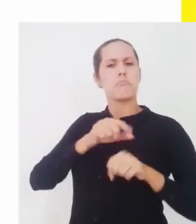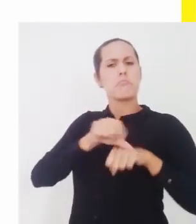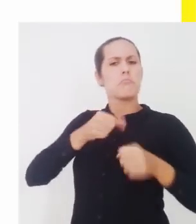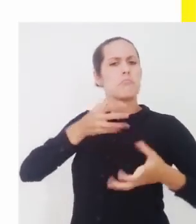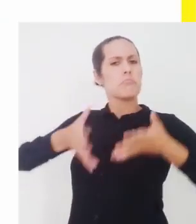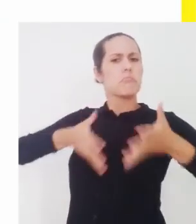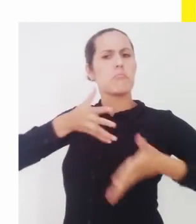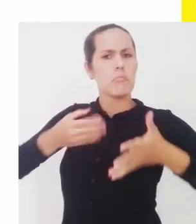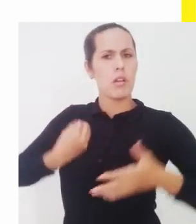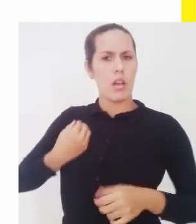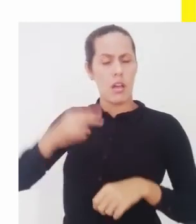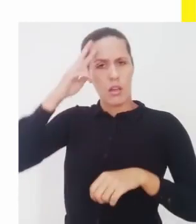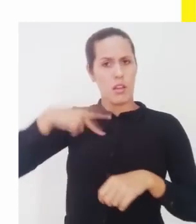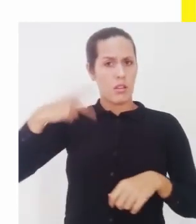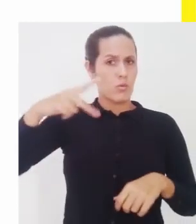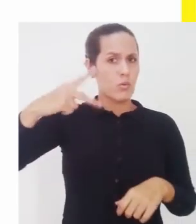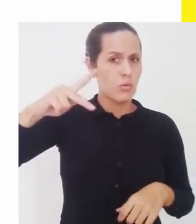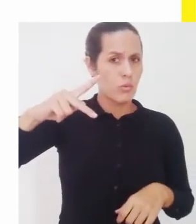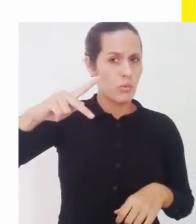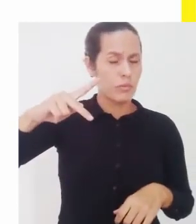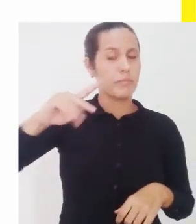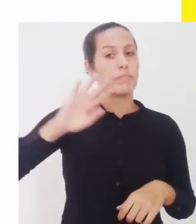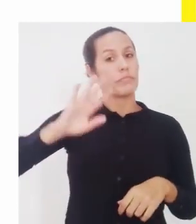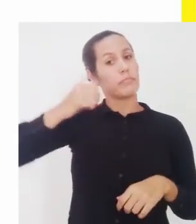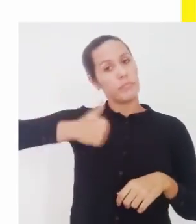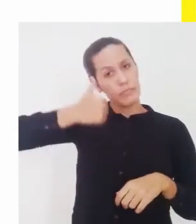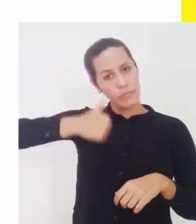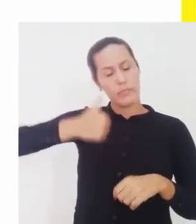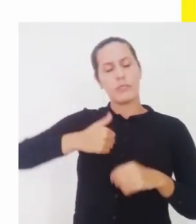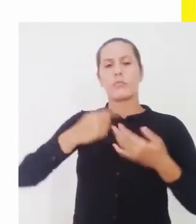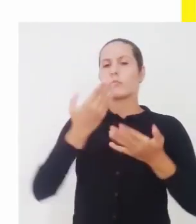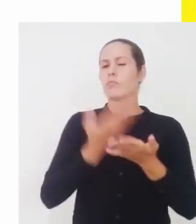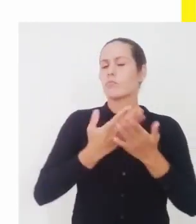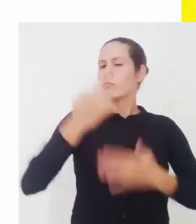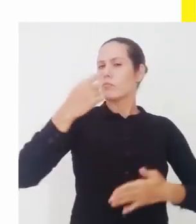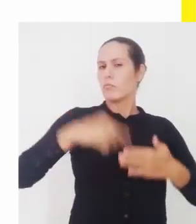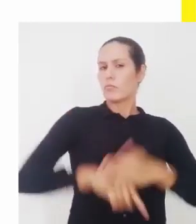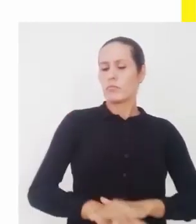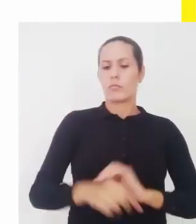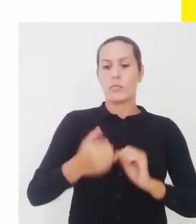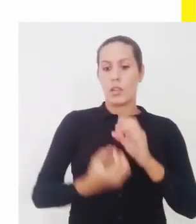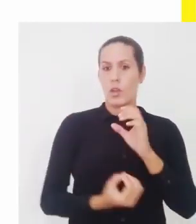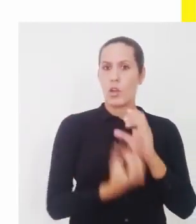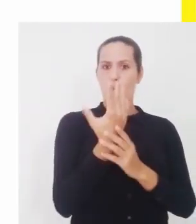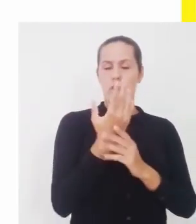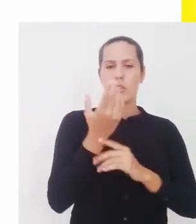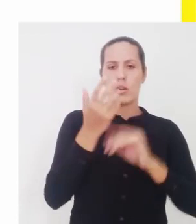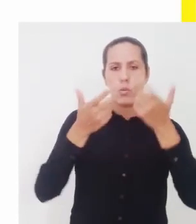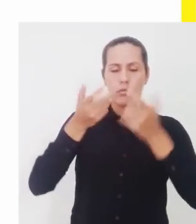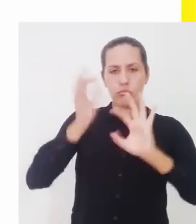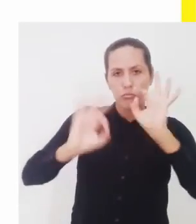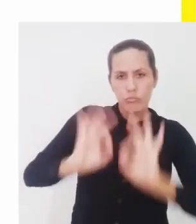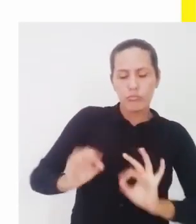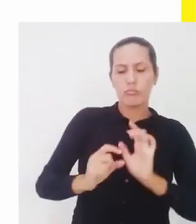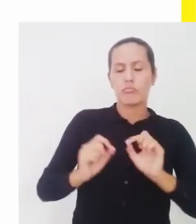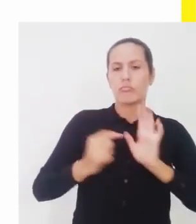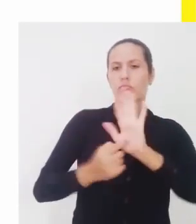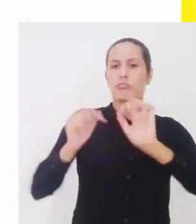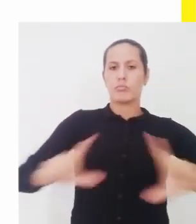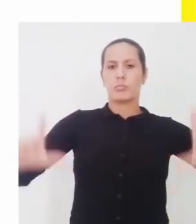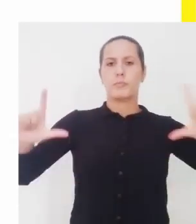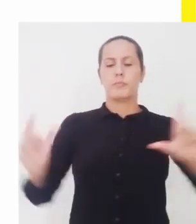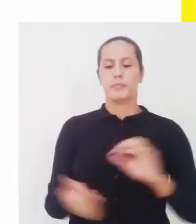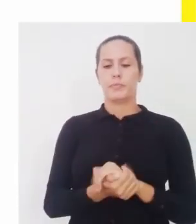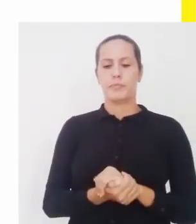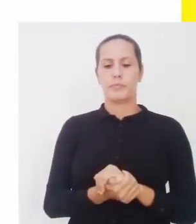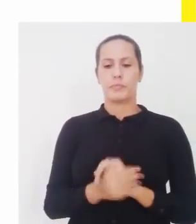de vista? Bom, primeiro a gente vai aprofundar um pouquinho sobre o nosso estudo. Eu criei um esquema para vocês entenderem melhor e ele